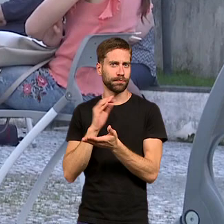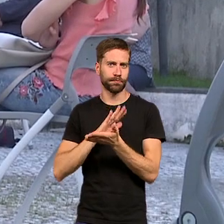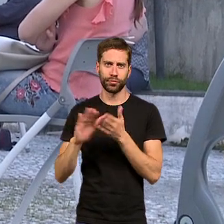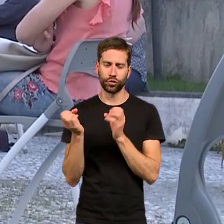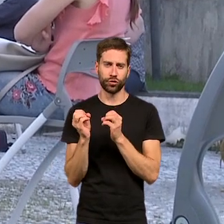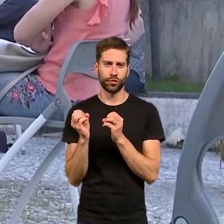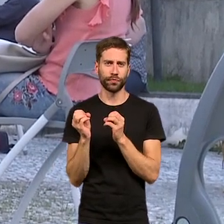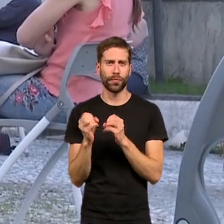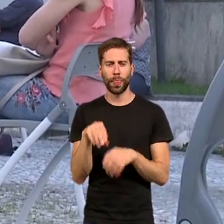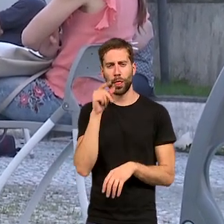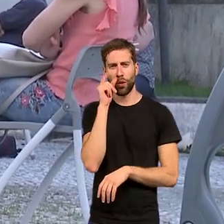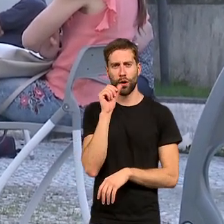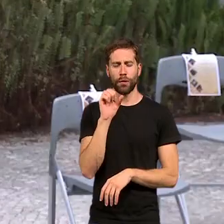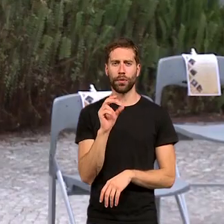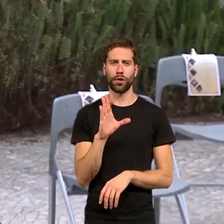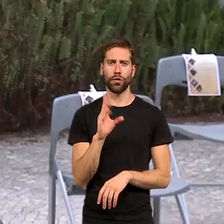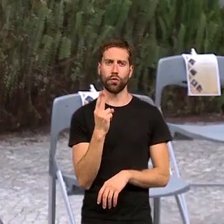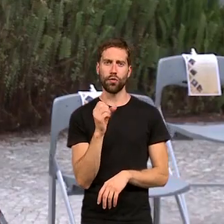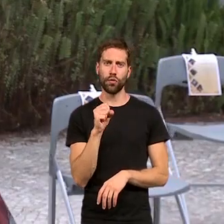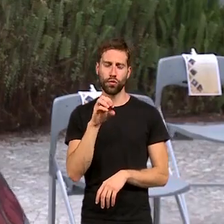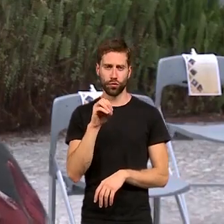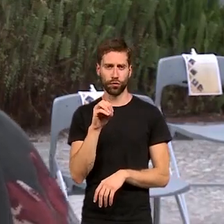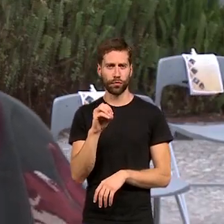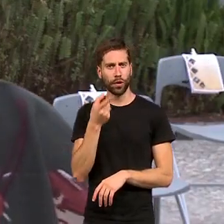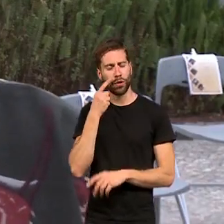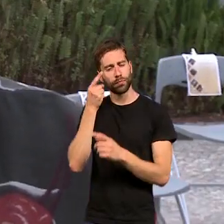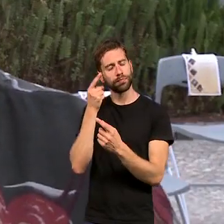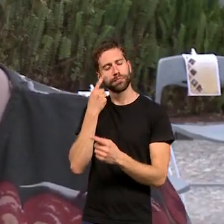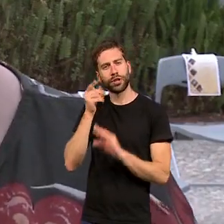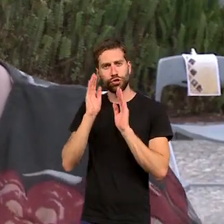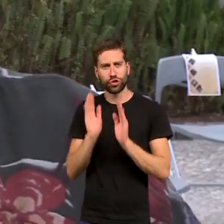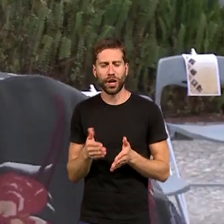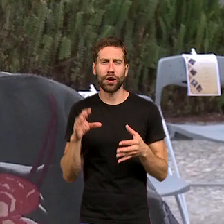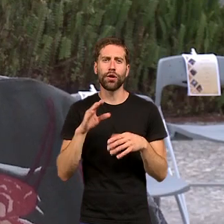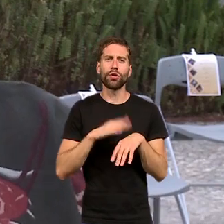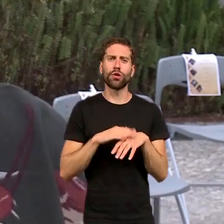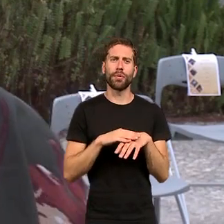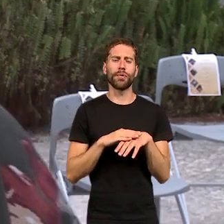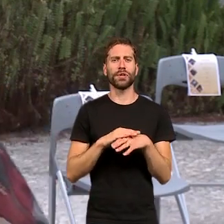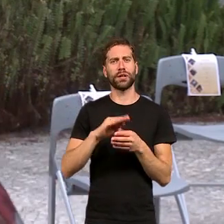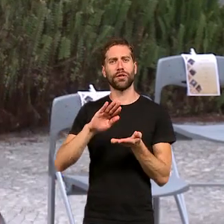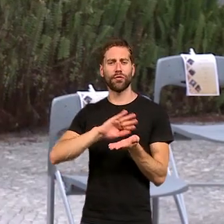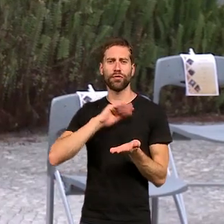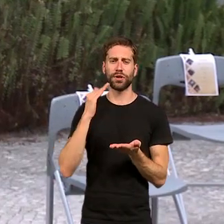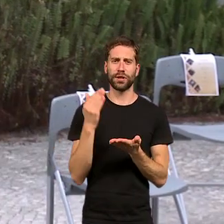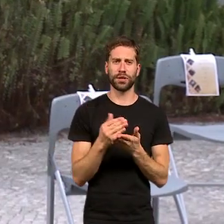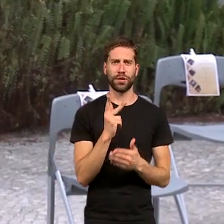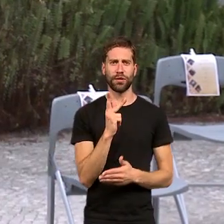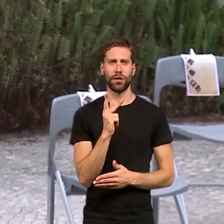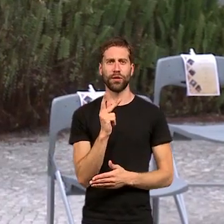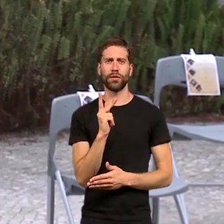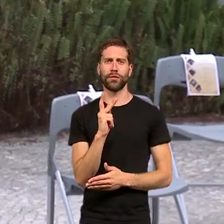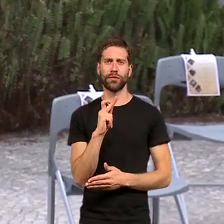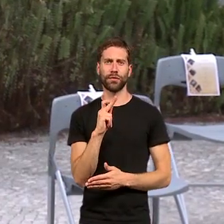Lopes por causa dos eventos ligados a Vasco Brardo, que tenho tido aqui, ele pertence à Associação Vasco Brardo. E